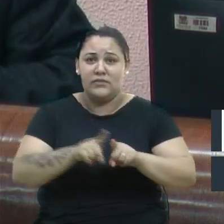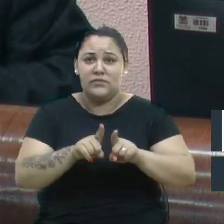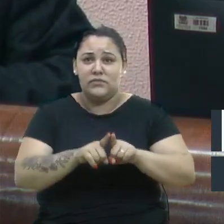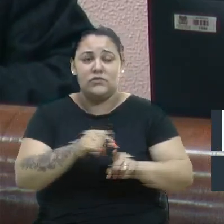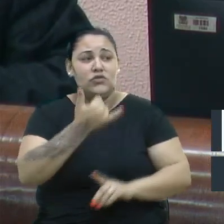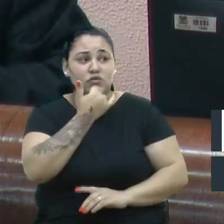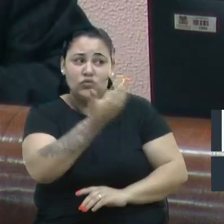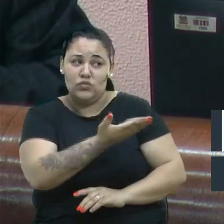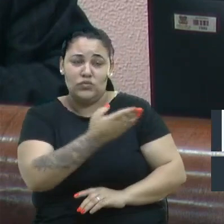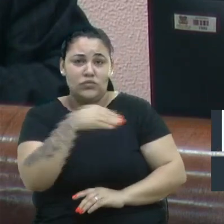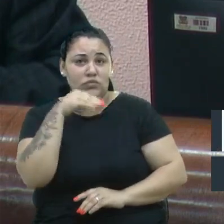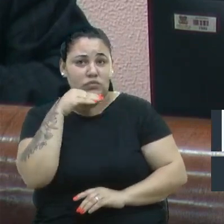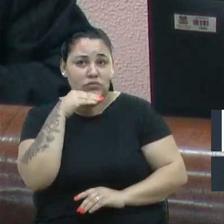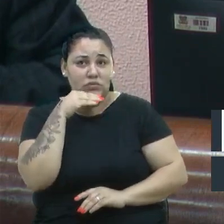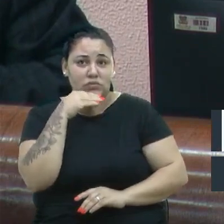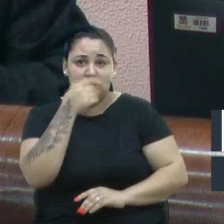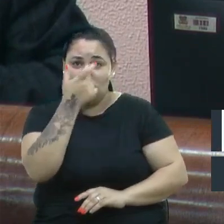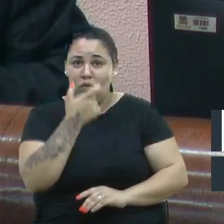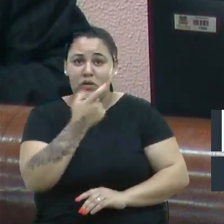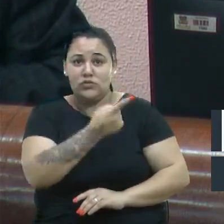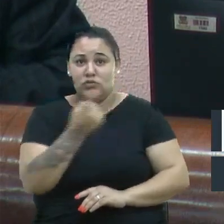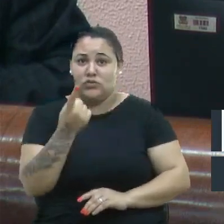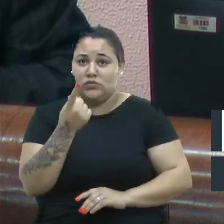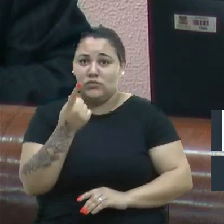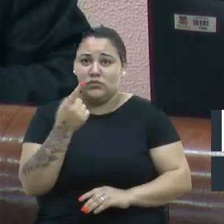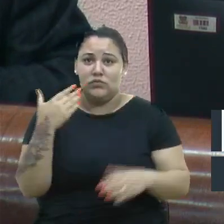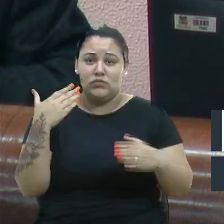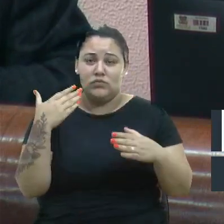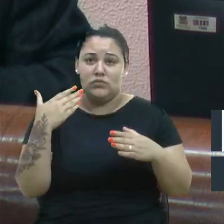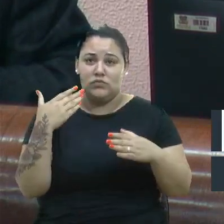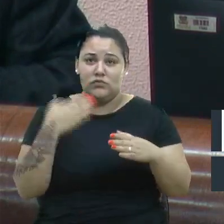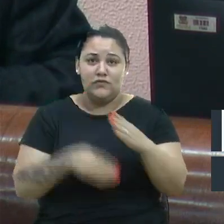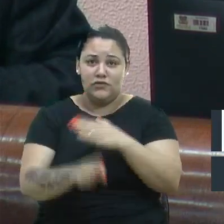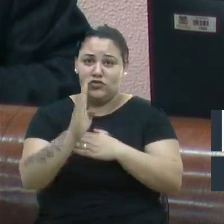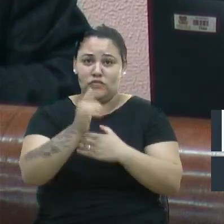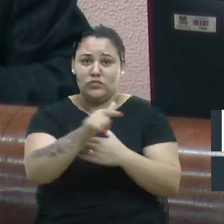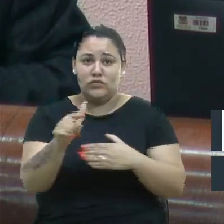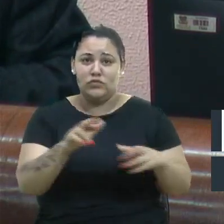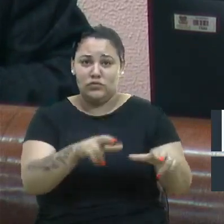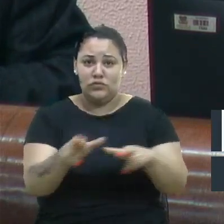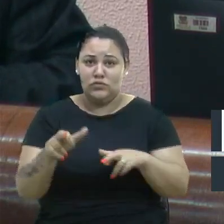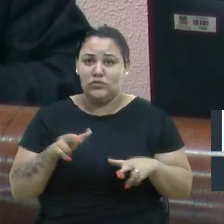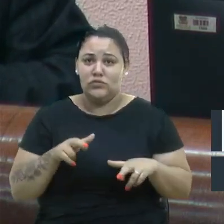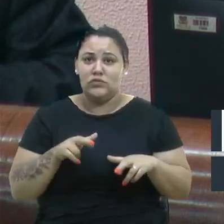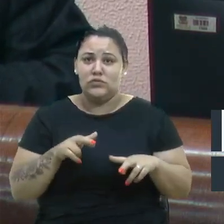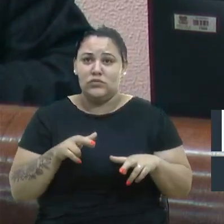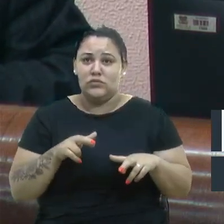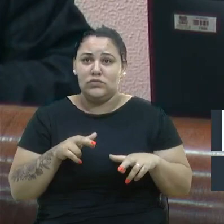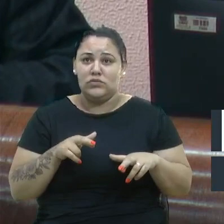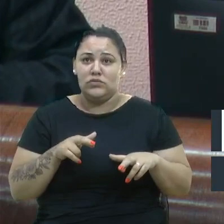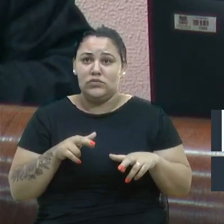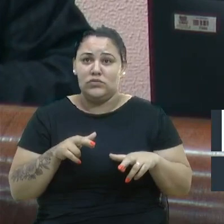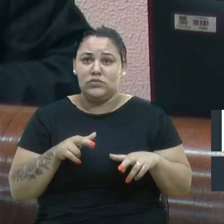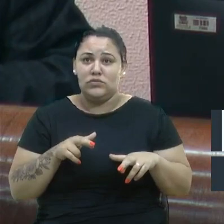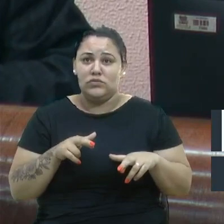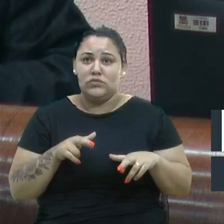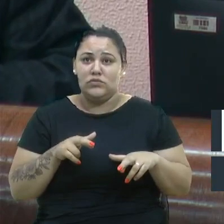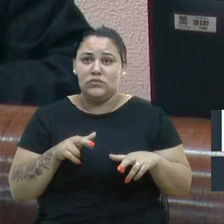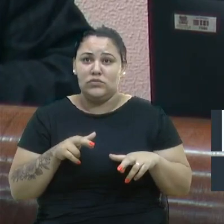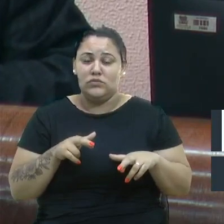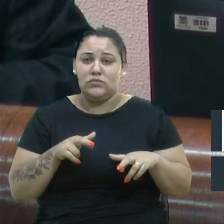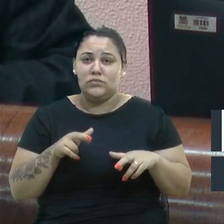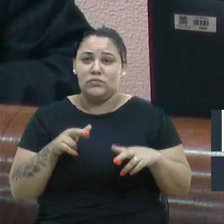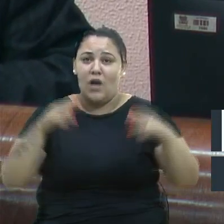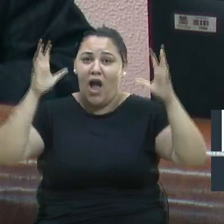vereador, talvez o senhor não tenha andado em outros municípios e outras regiões, a catástrofe das chuvaradas está causando